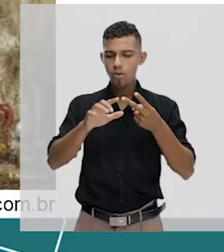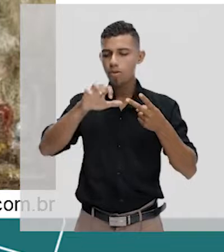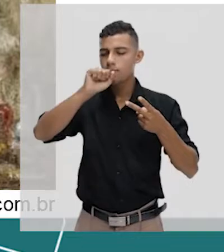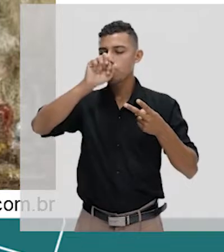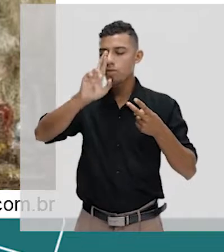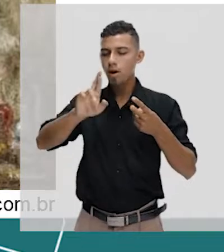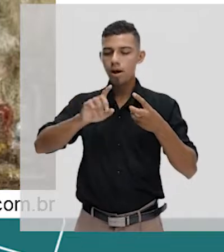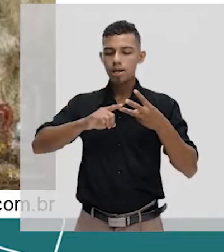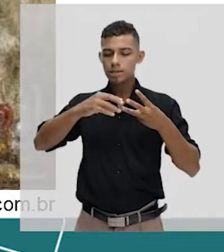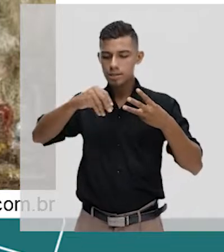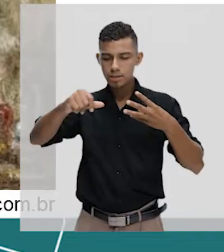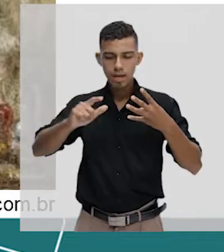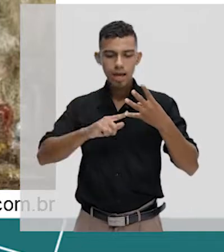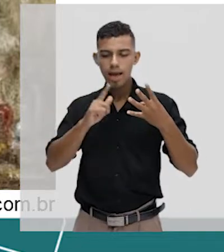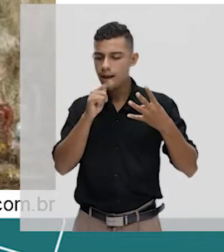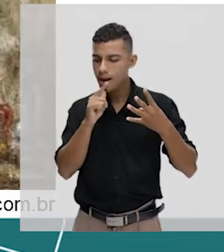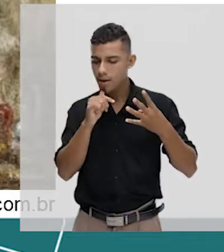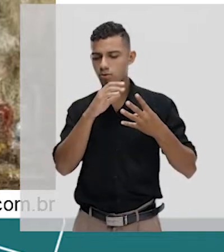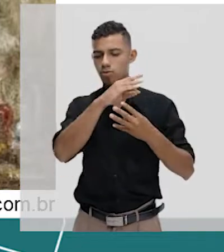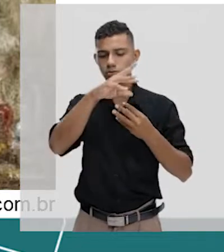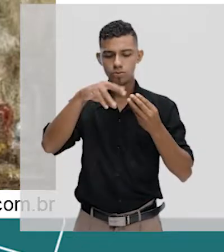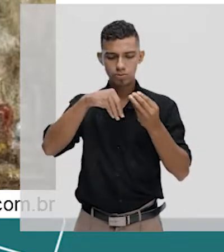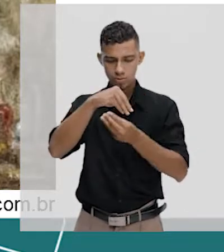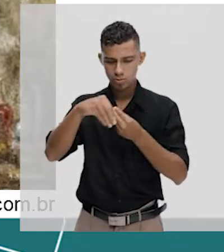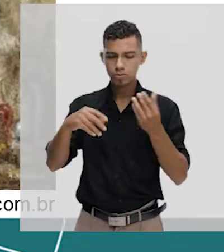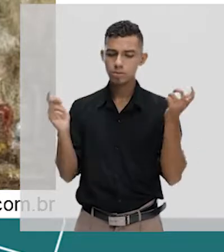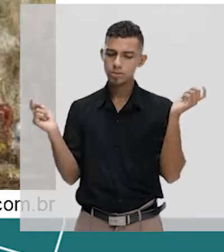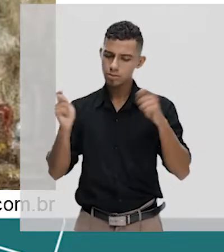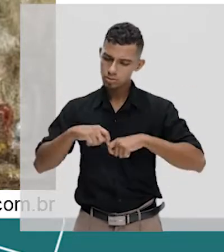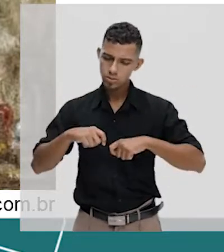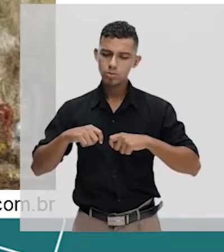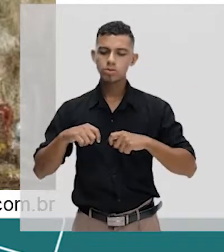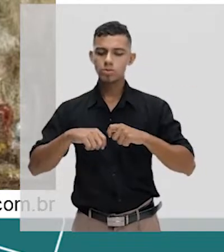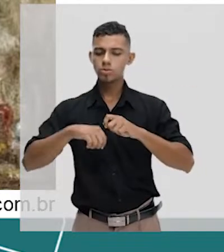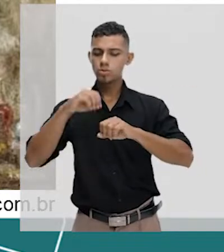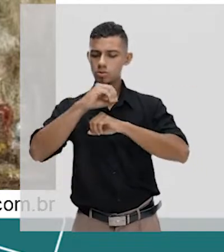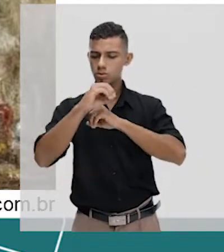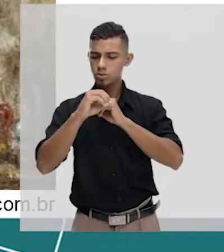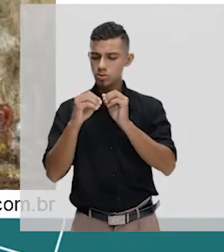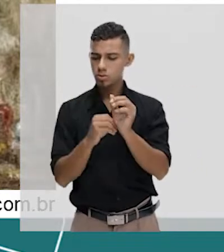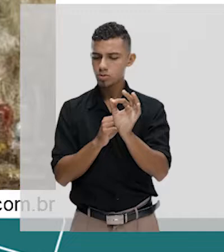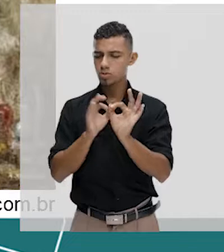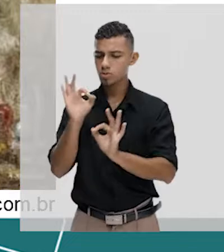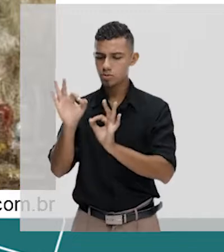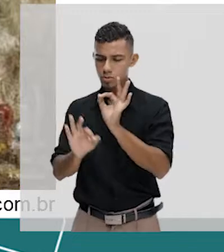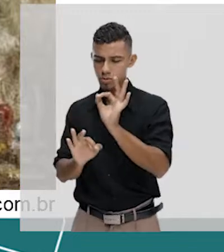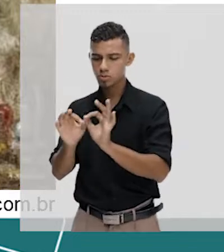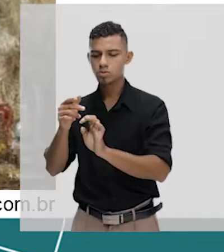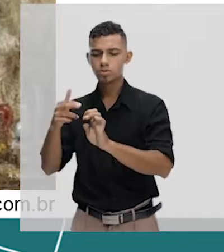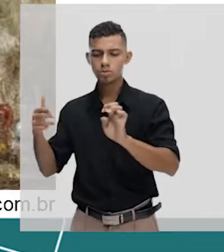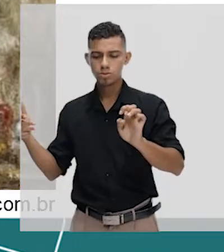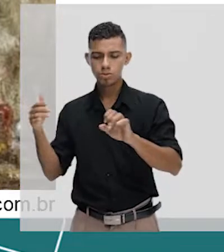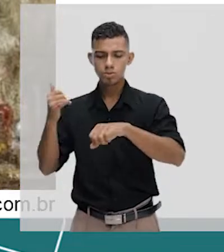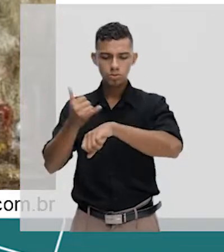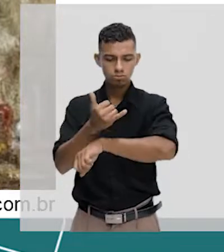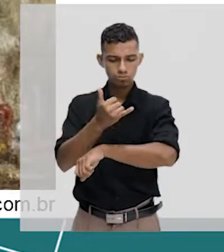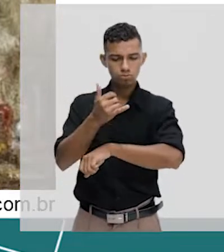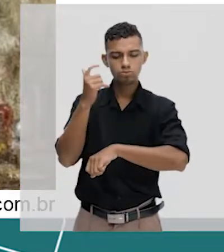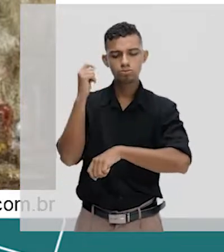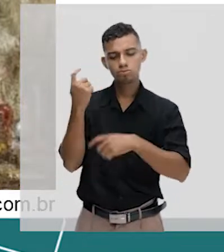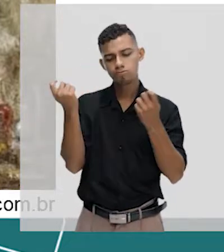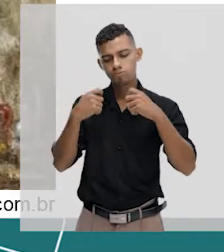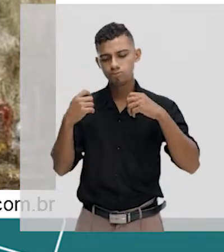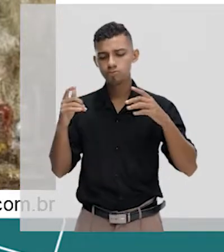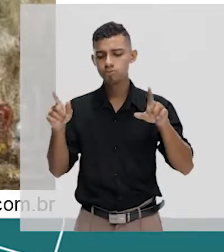possível ajustar as proporções das substâncias formadoras desses metais, de tal forma que o